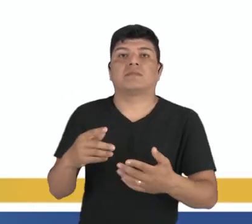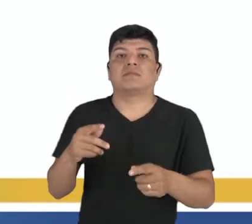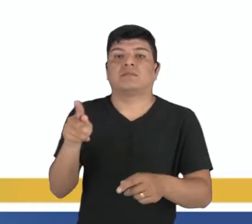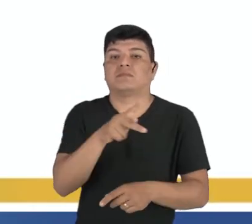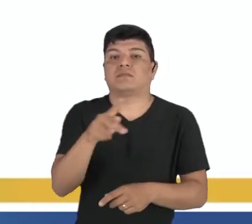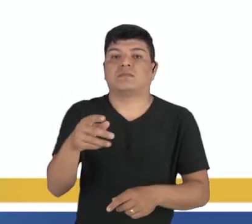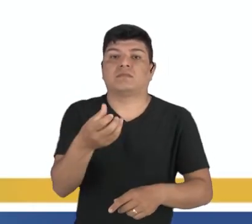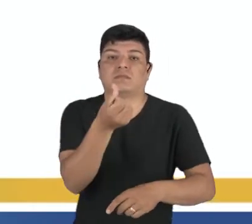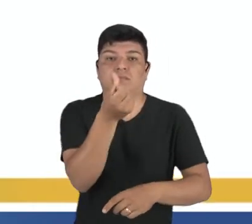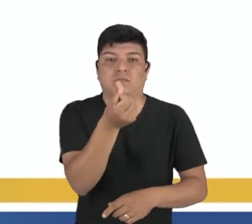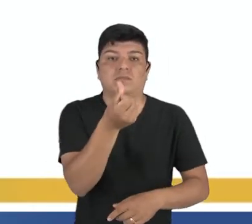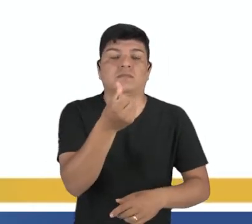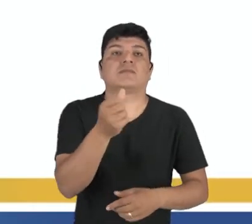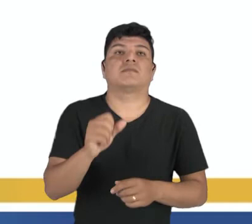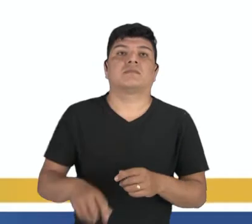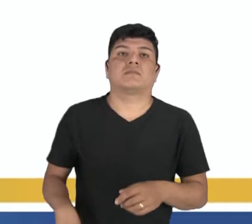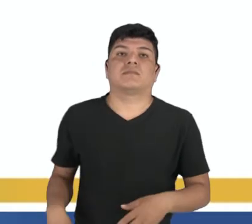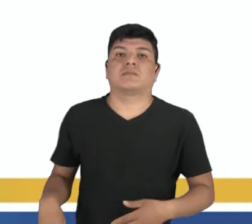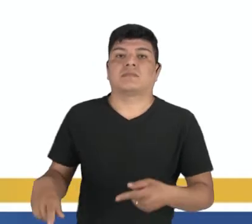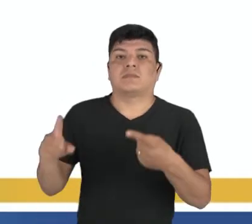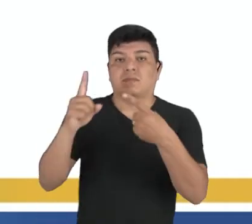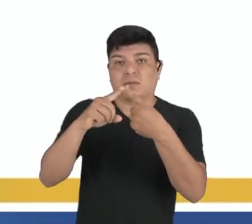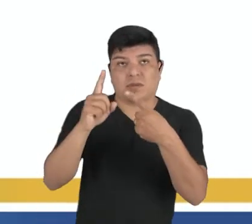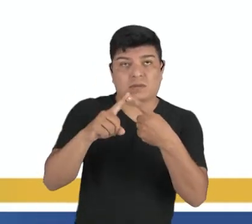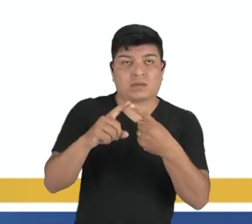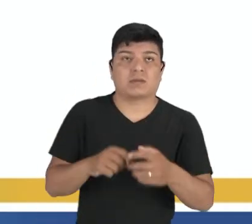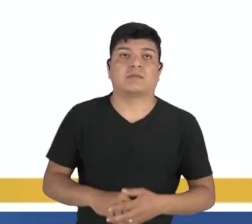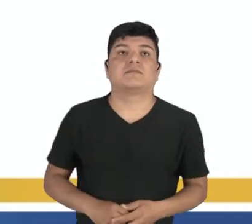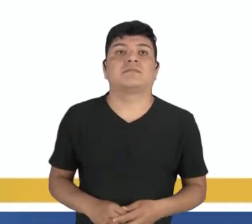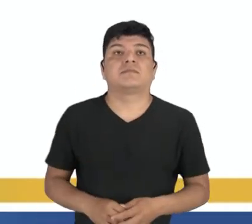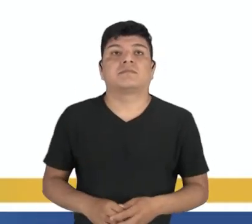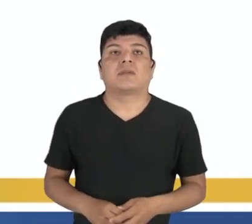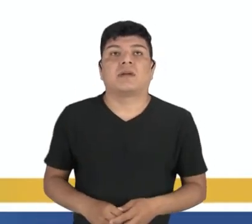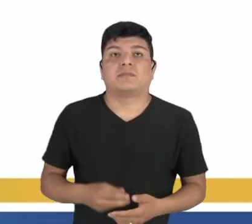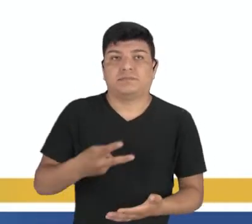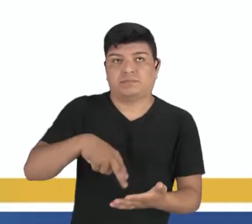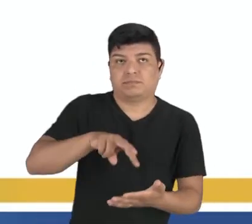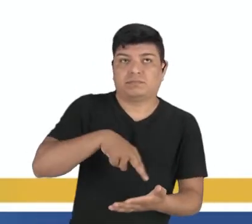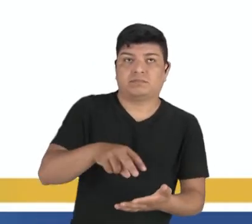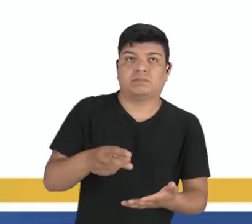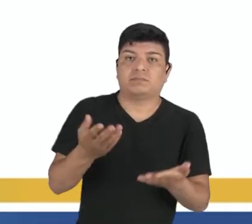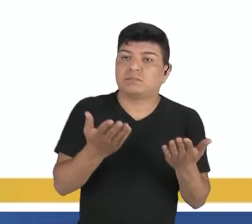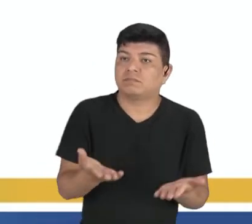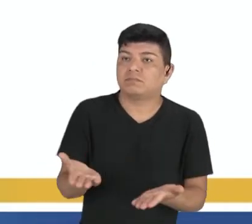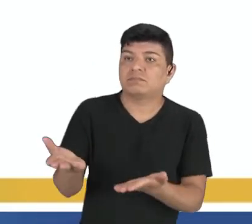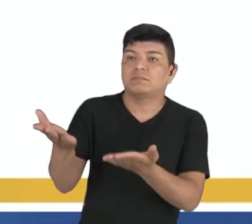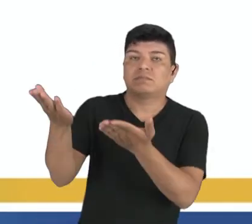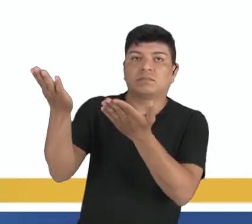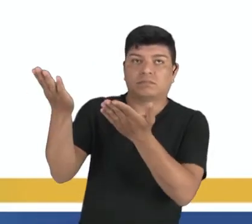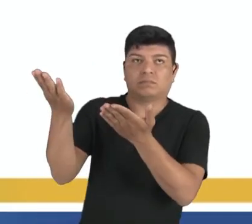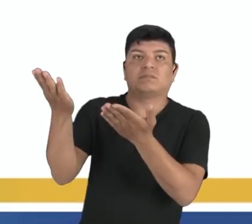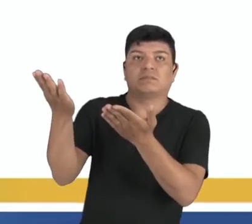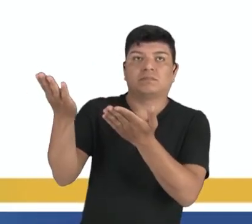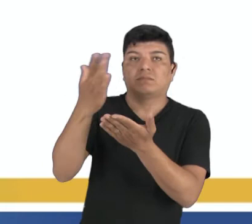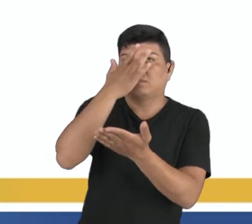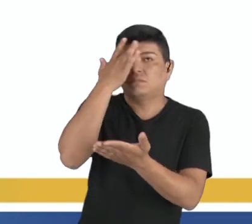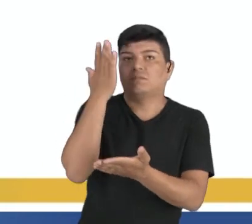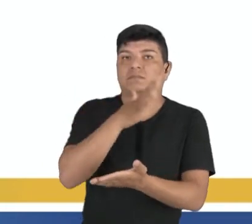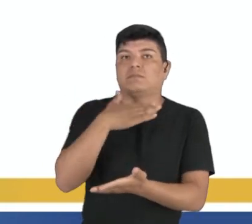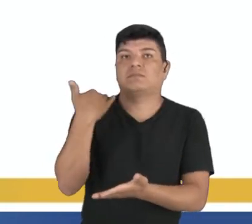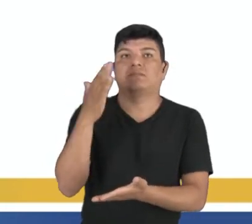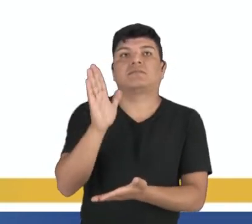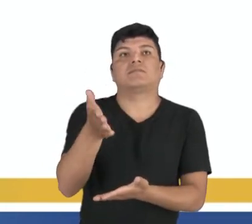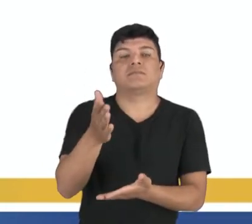ali 6 deles. Primeiro objetivo são danças que têm o intuito de homenagear aos mortos,